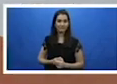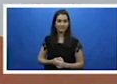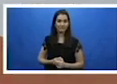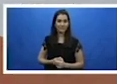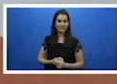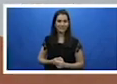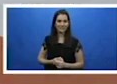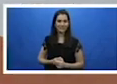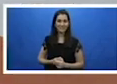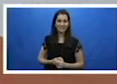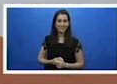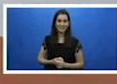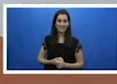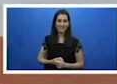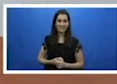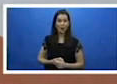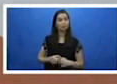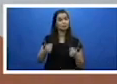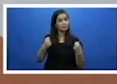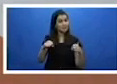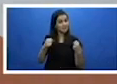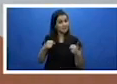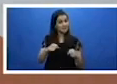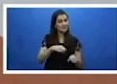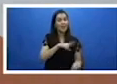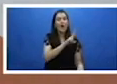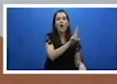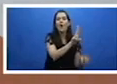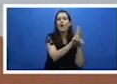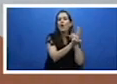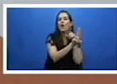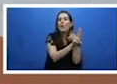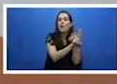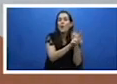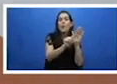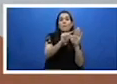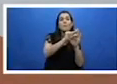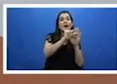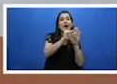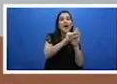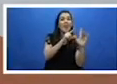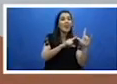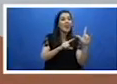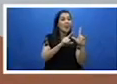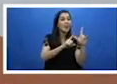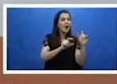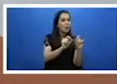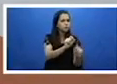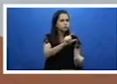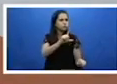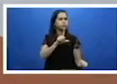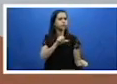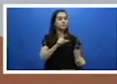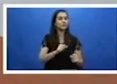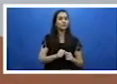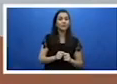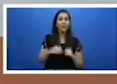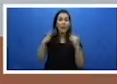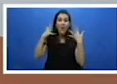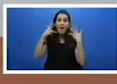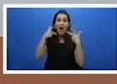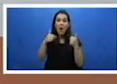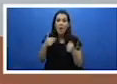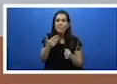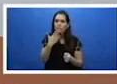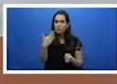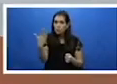Vamos lá. O recuo, parágrafo, letra maiúscula. O leão